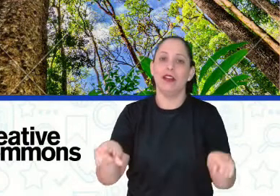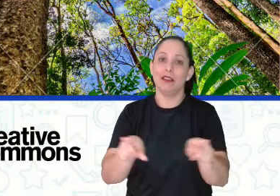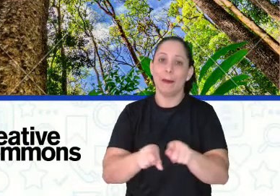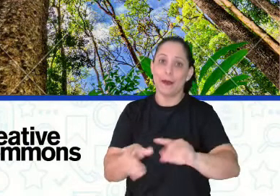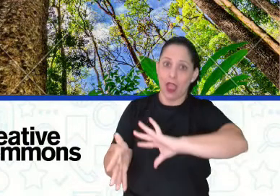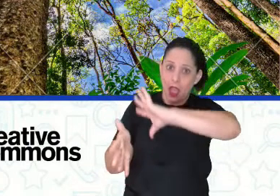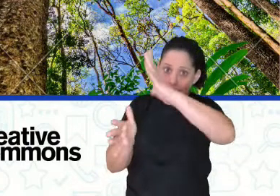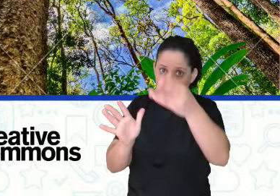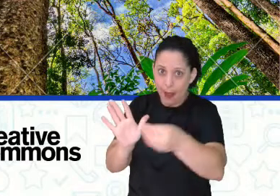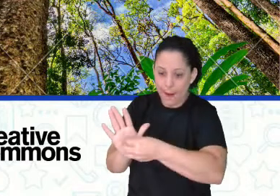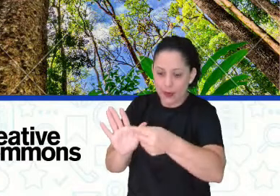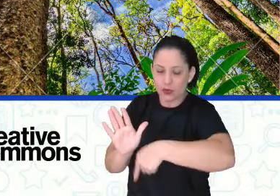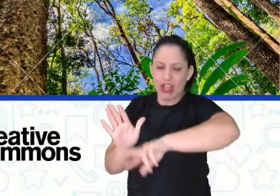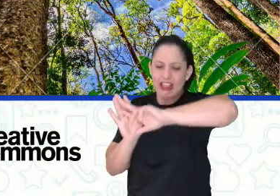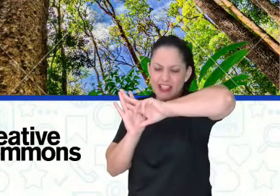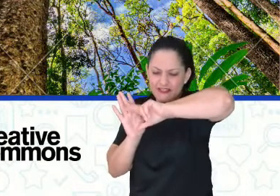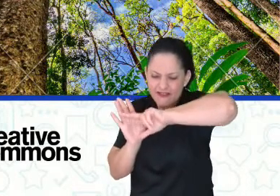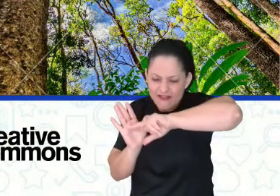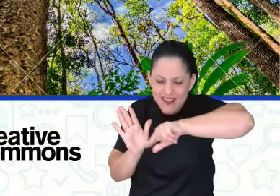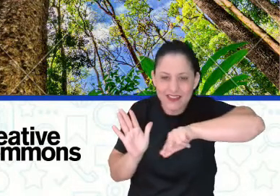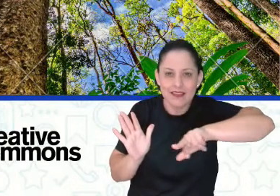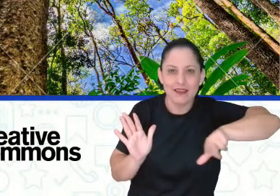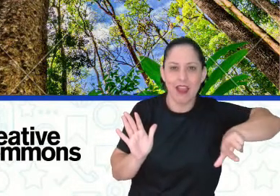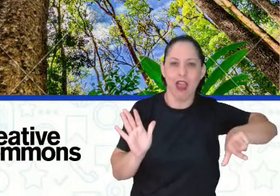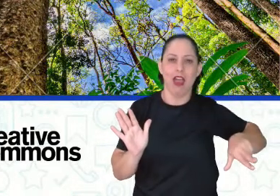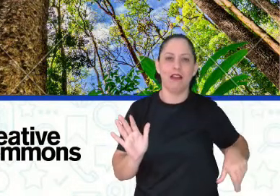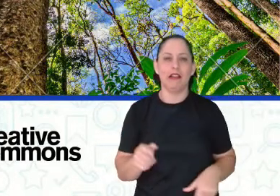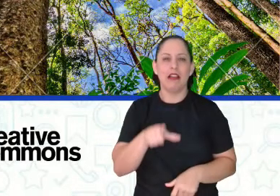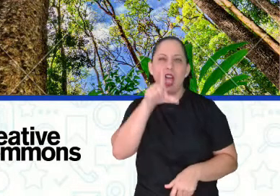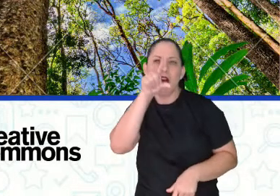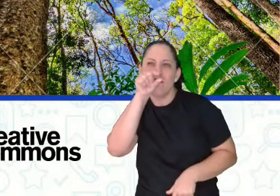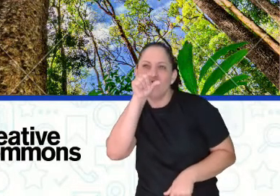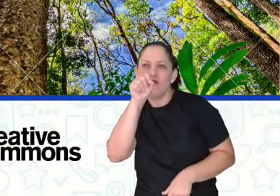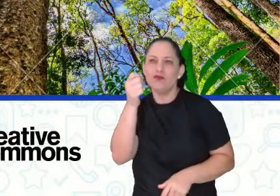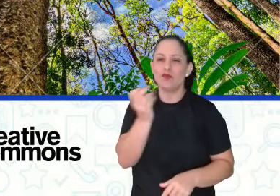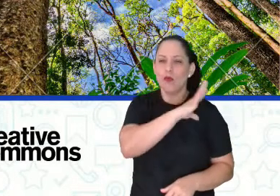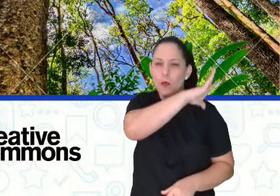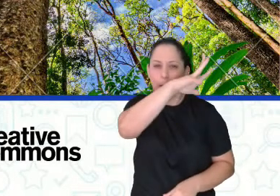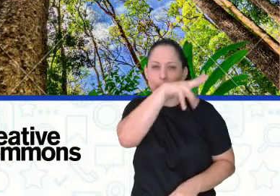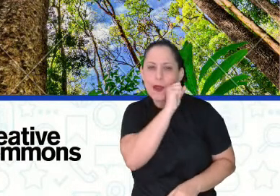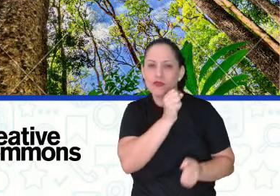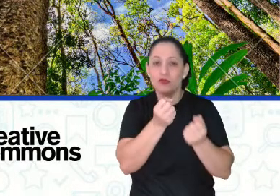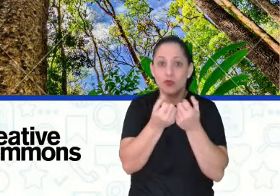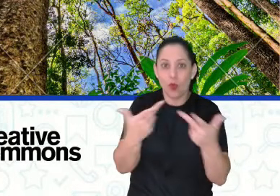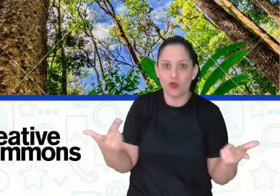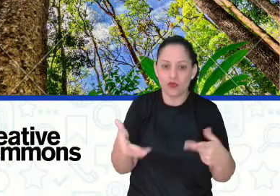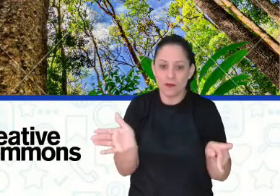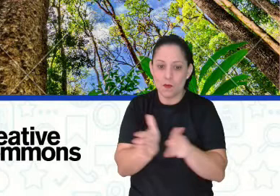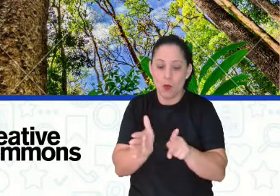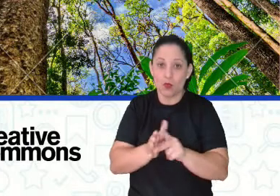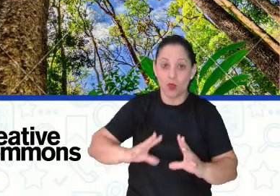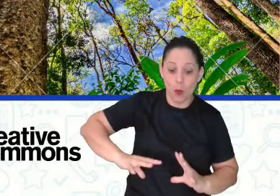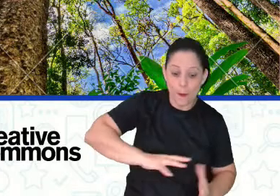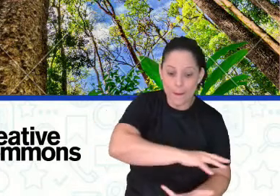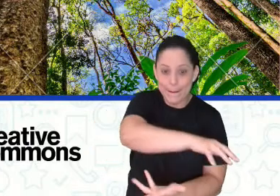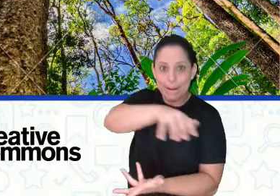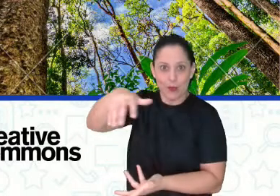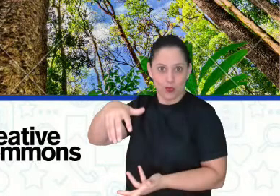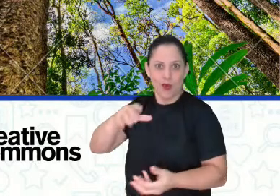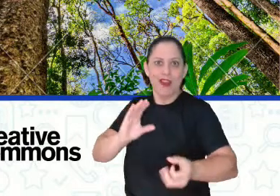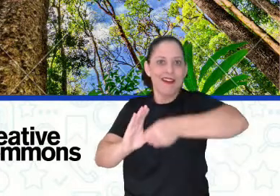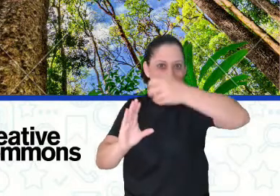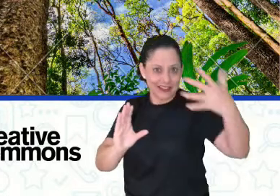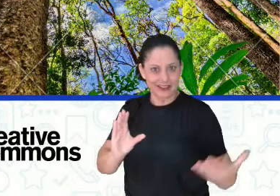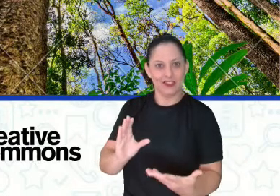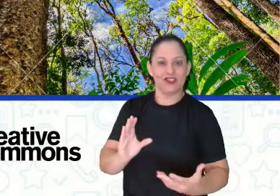maior diversidade biológica do planeta. Então, vejam aí a questão da importância e dessas